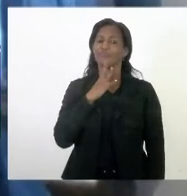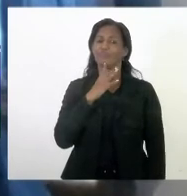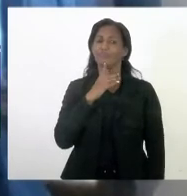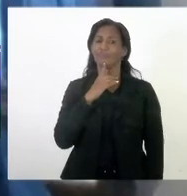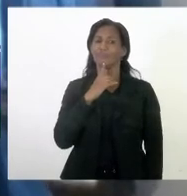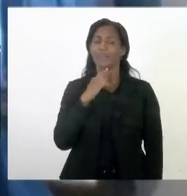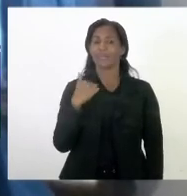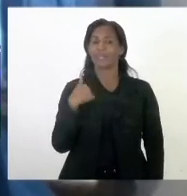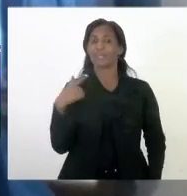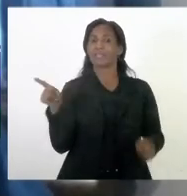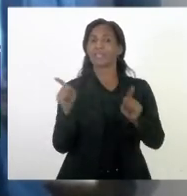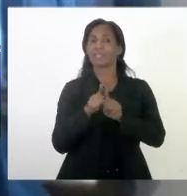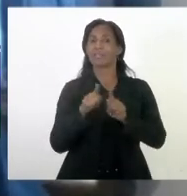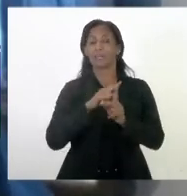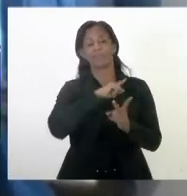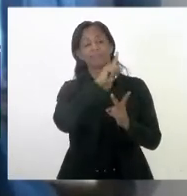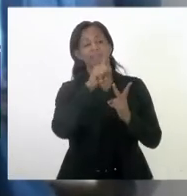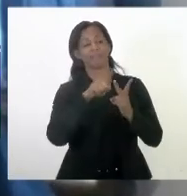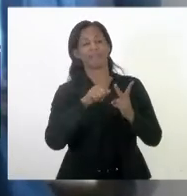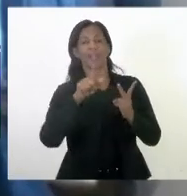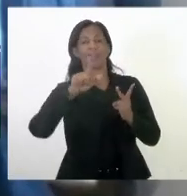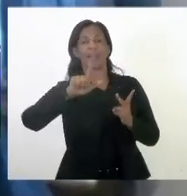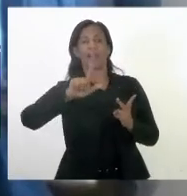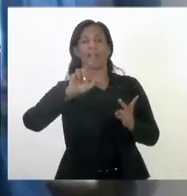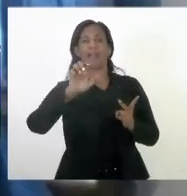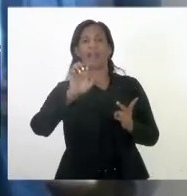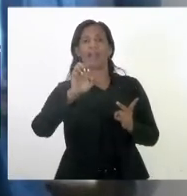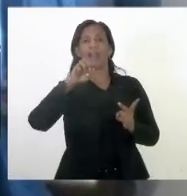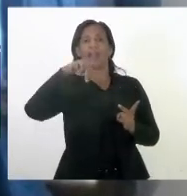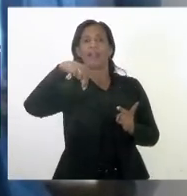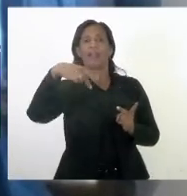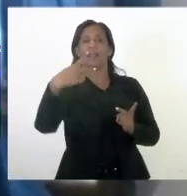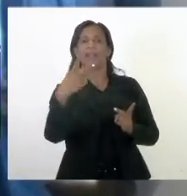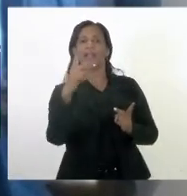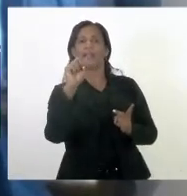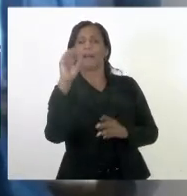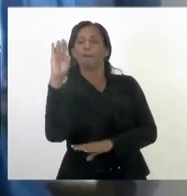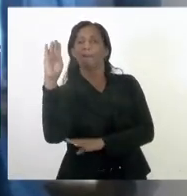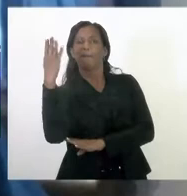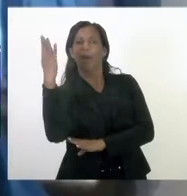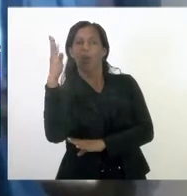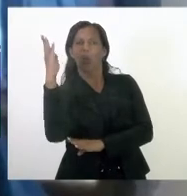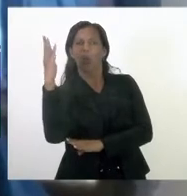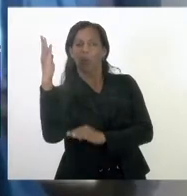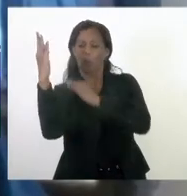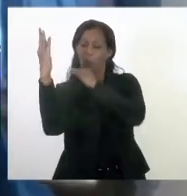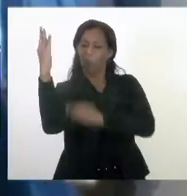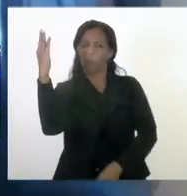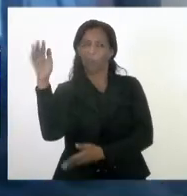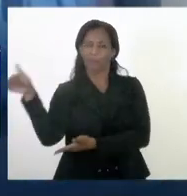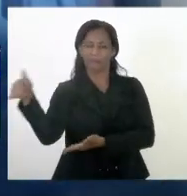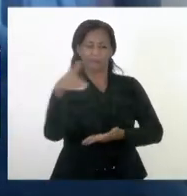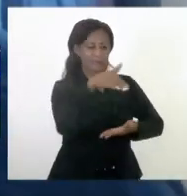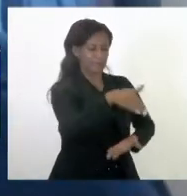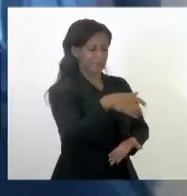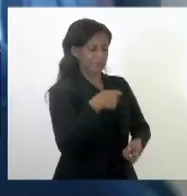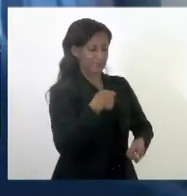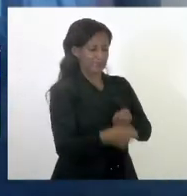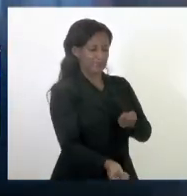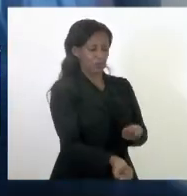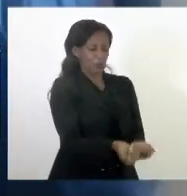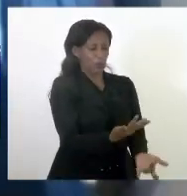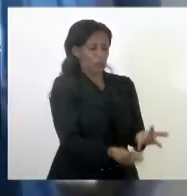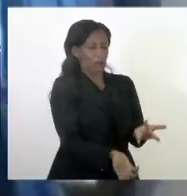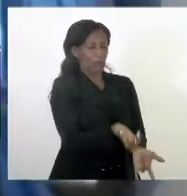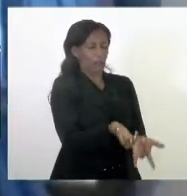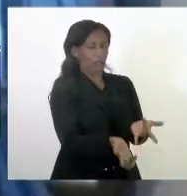já foi falado também, mas eu, como um ambientalista de plantão aqui, não tenho monopólio disso. Felizmente, a